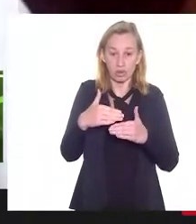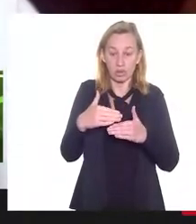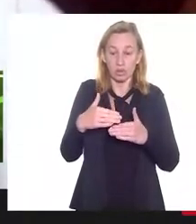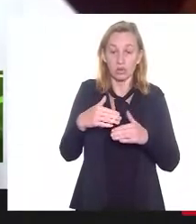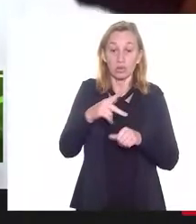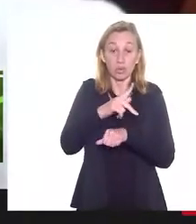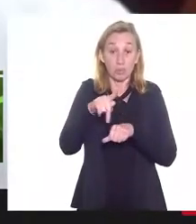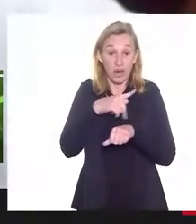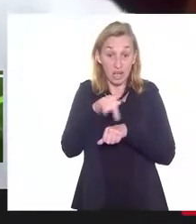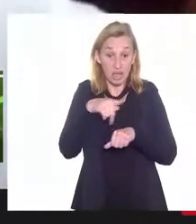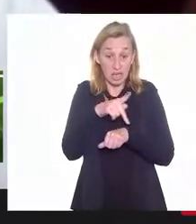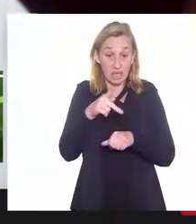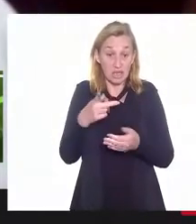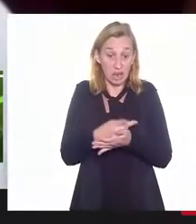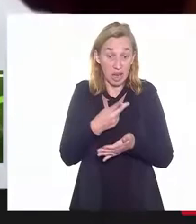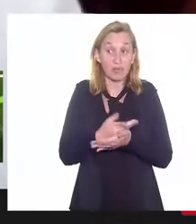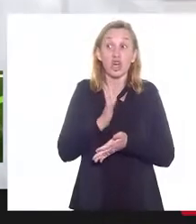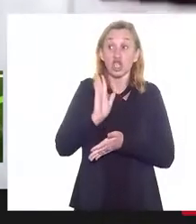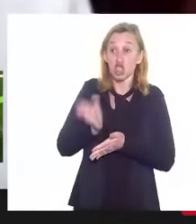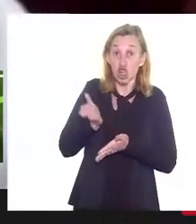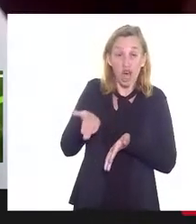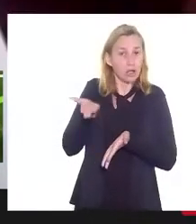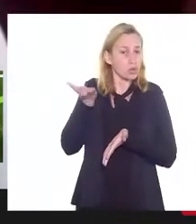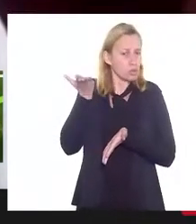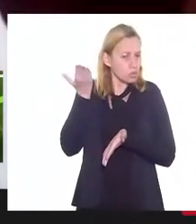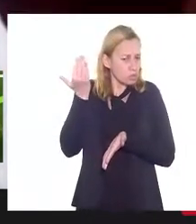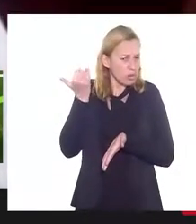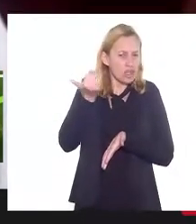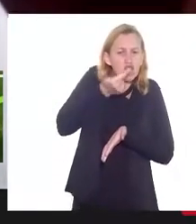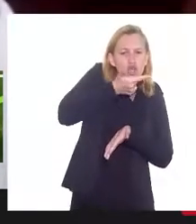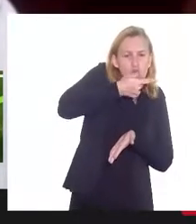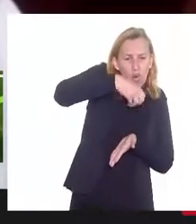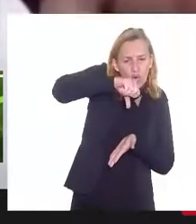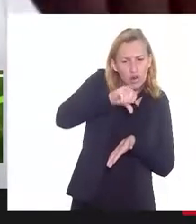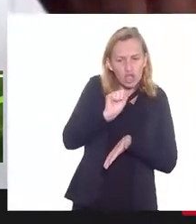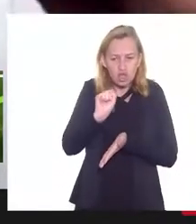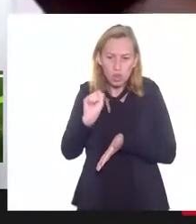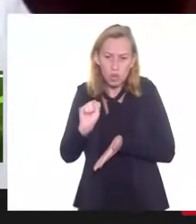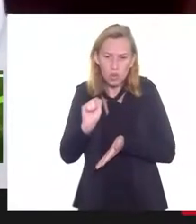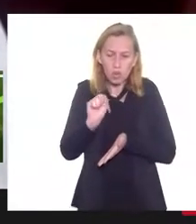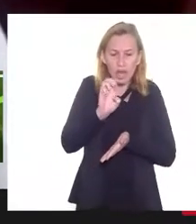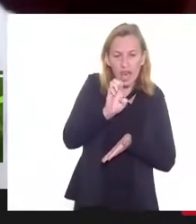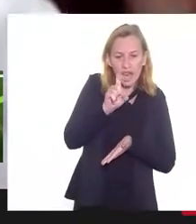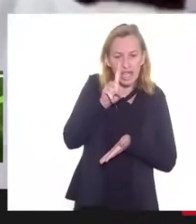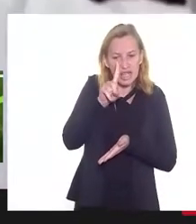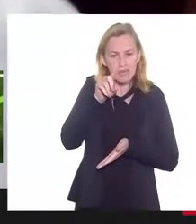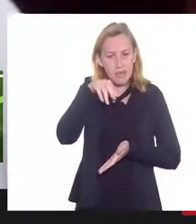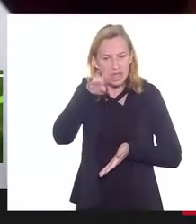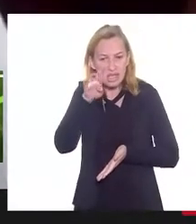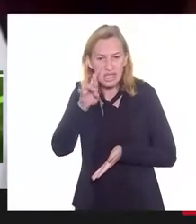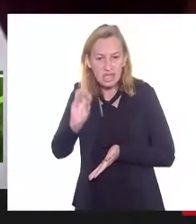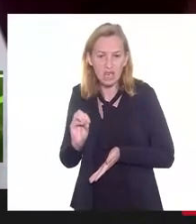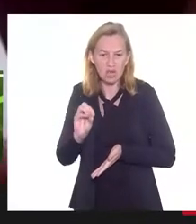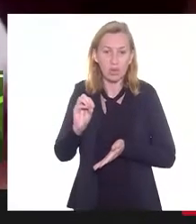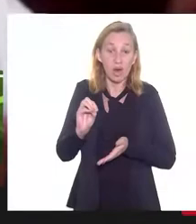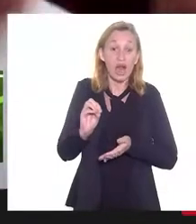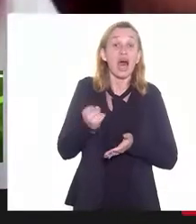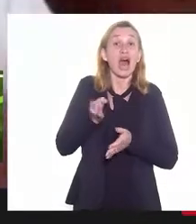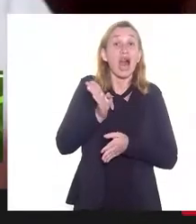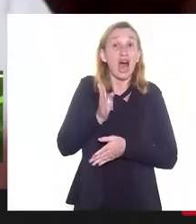Já naquela época, já em 98, o Edir Macedo, a Igreja Universal,